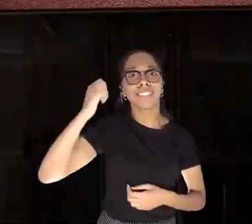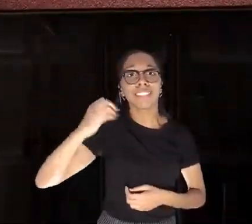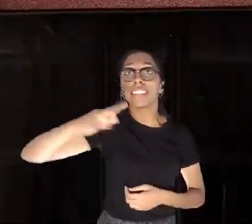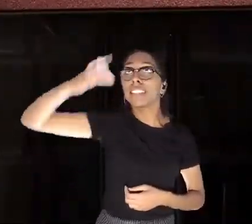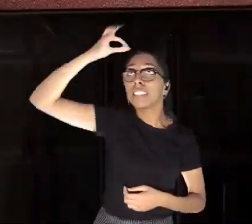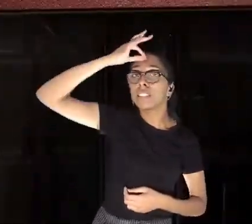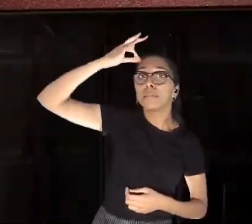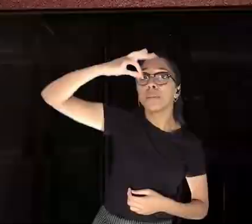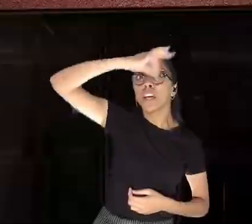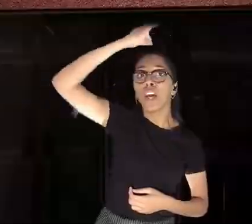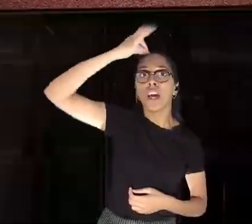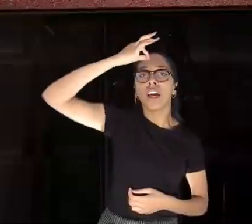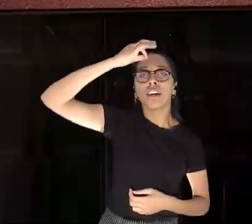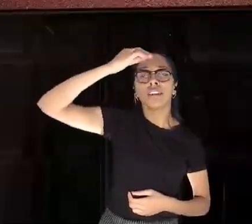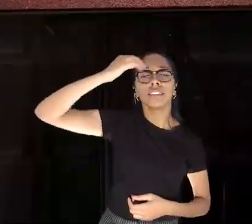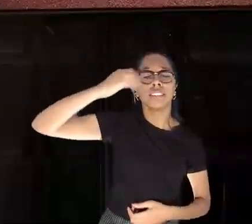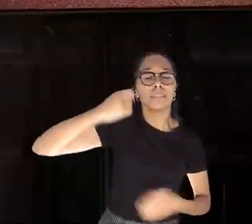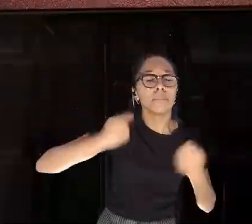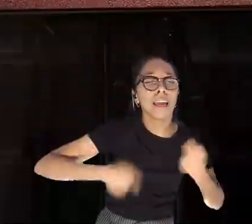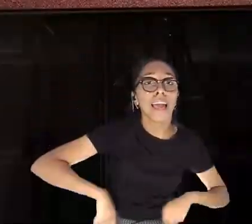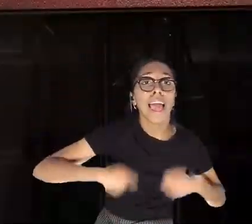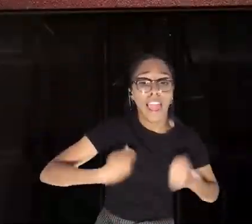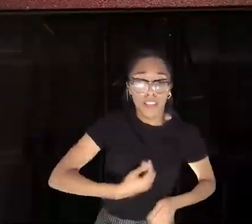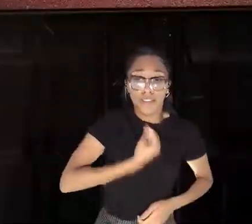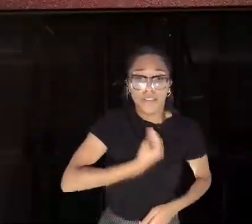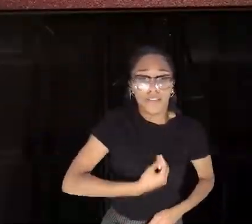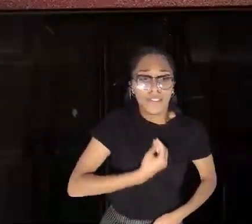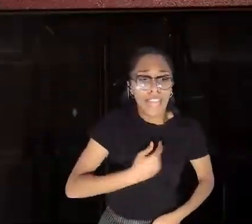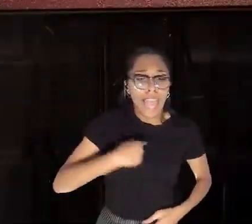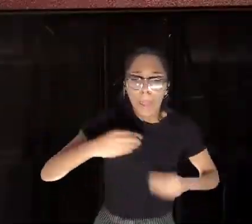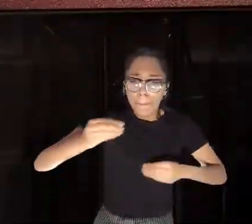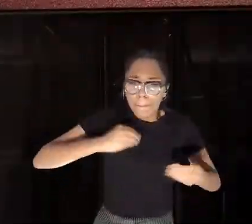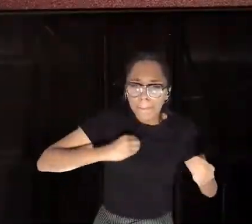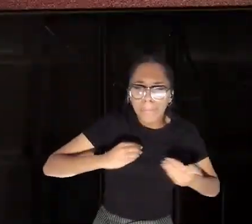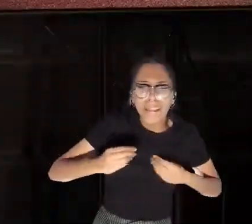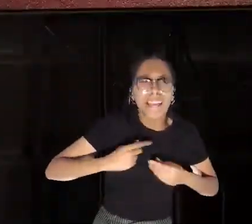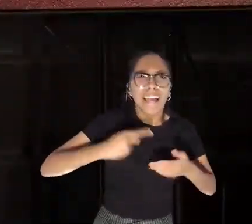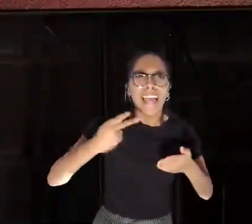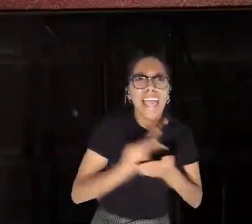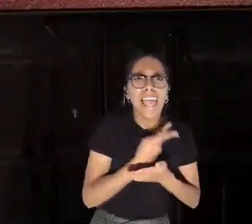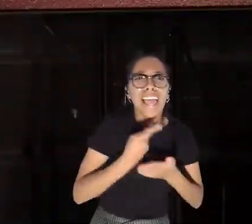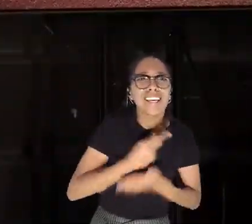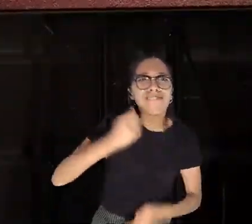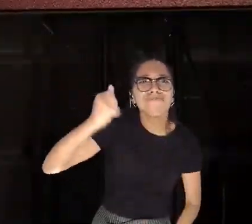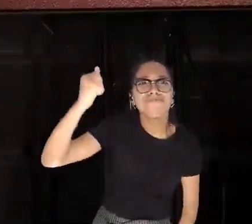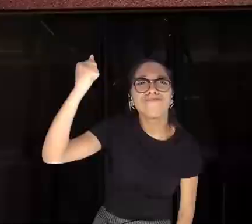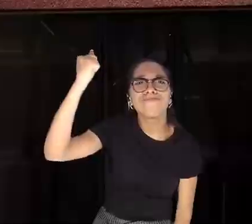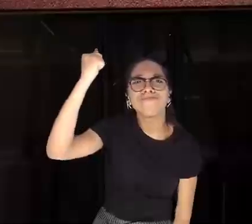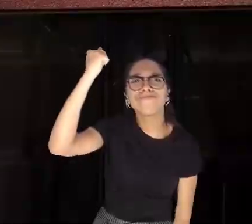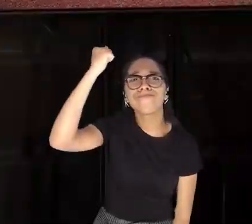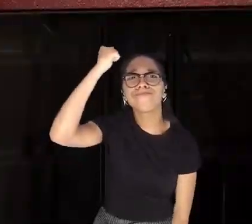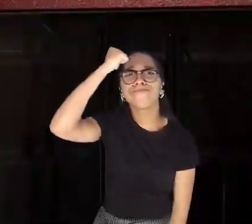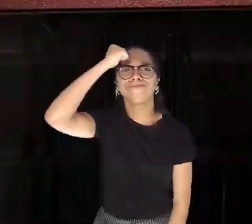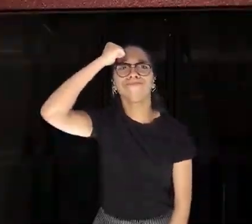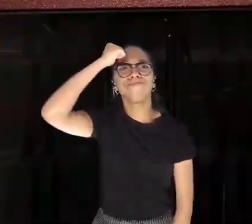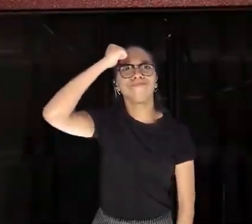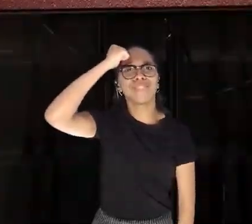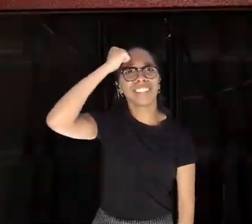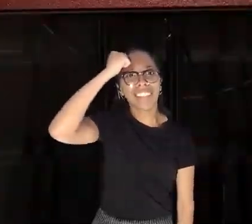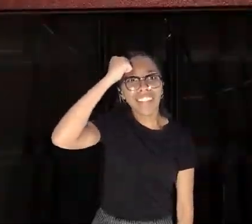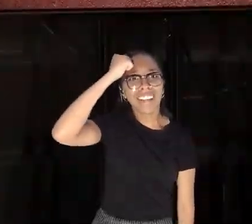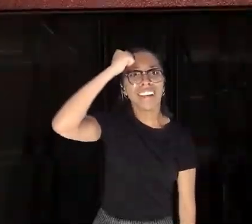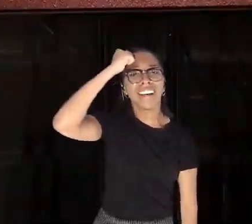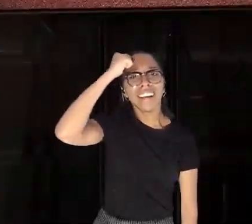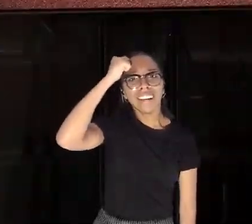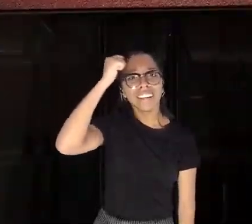Santo. Não há mudança, não há lágrima de arrependimento sem o Espírito Santo. Você não larga. Pastor, mas eu tenho chorado